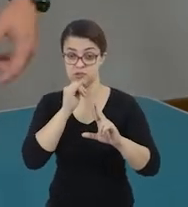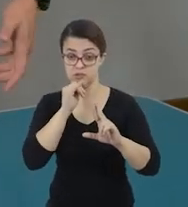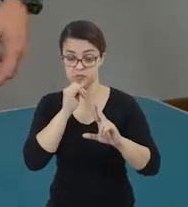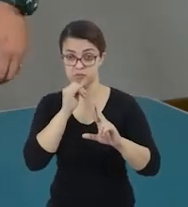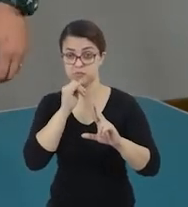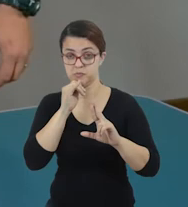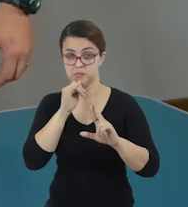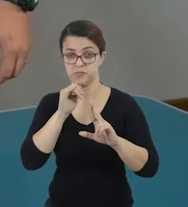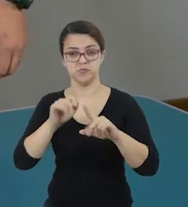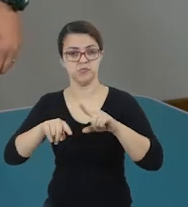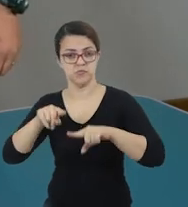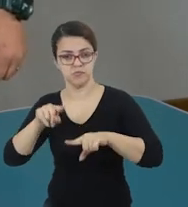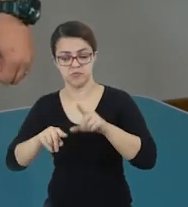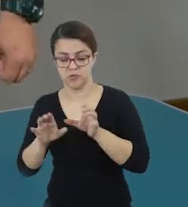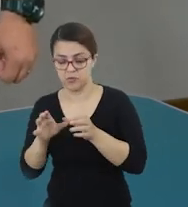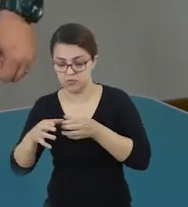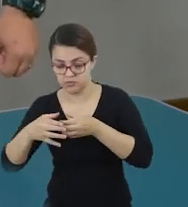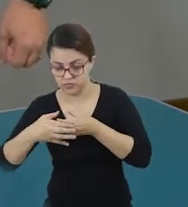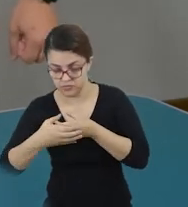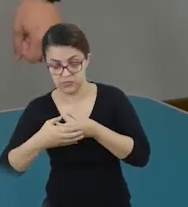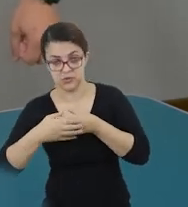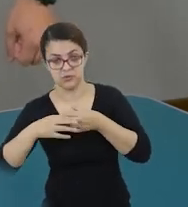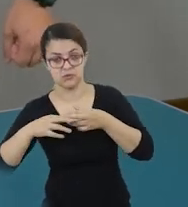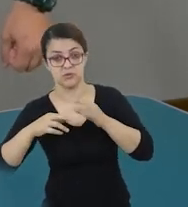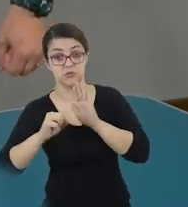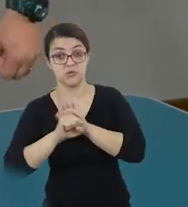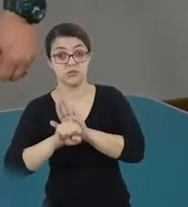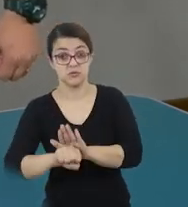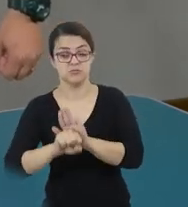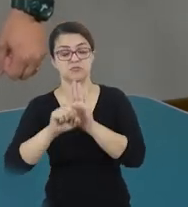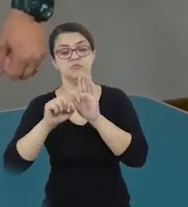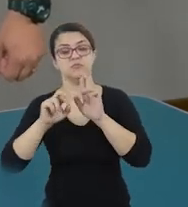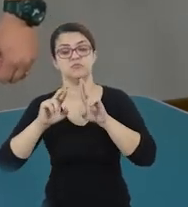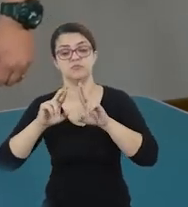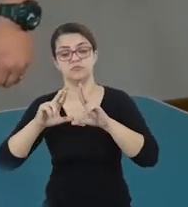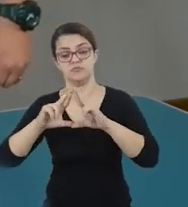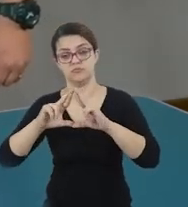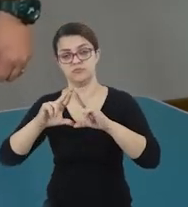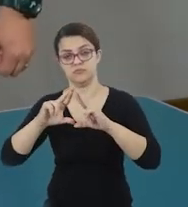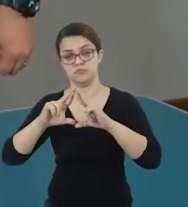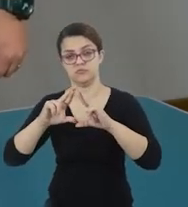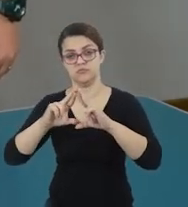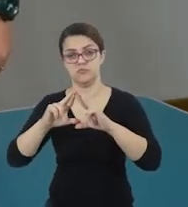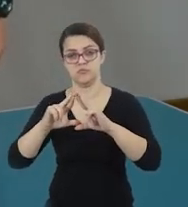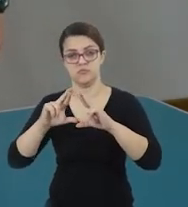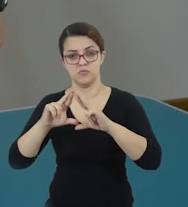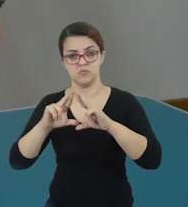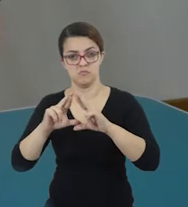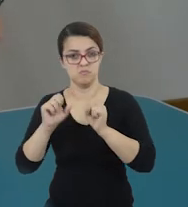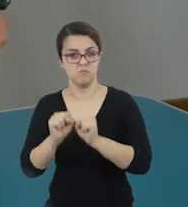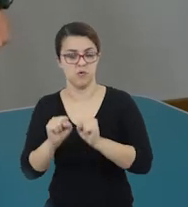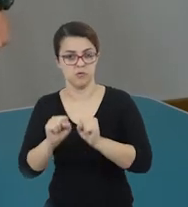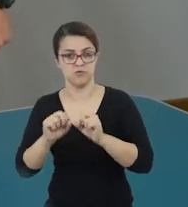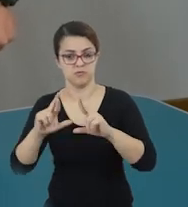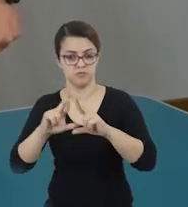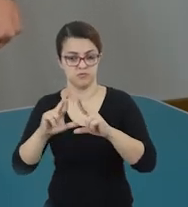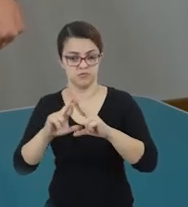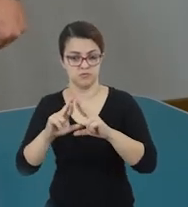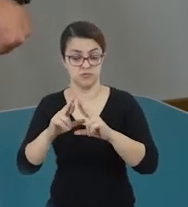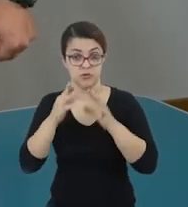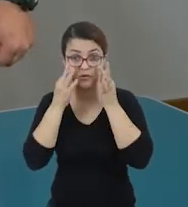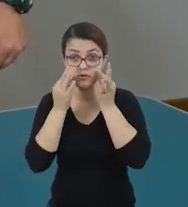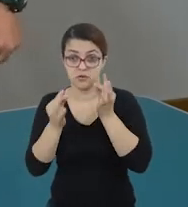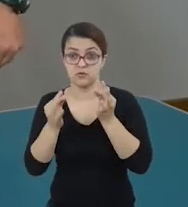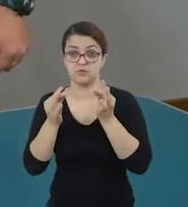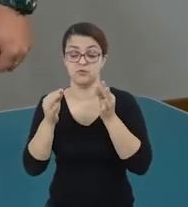alguns exemplos de embalagens onde vem o símbolo que o material ele é reciclável, ok? Então vamos